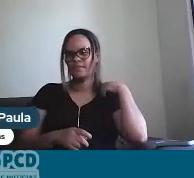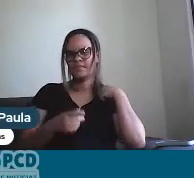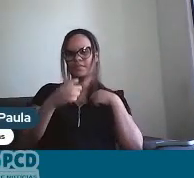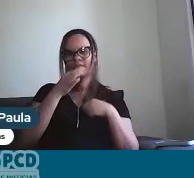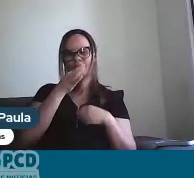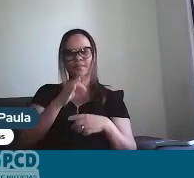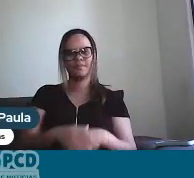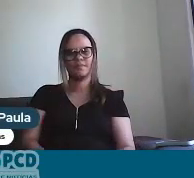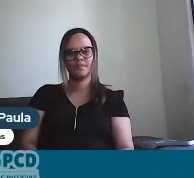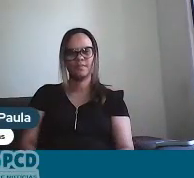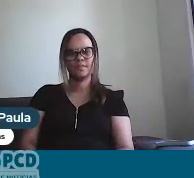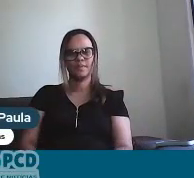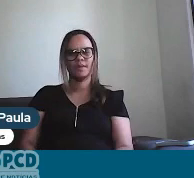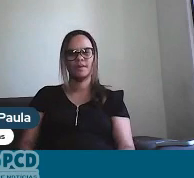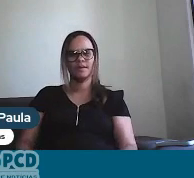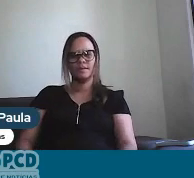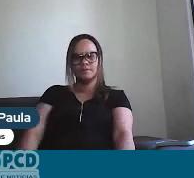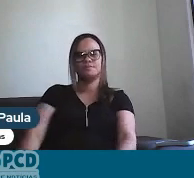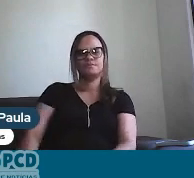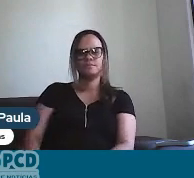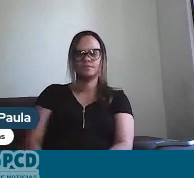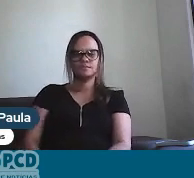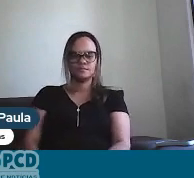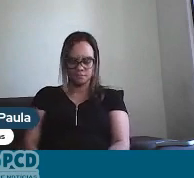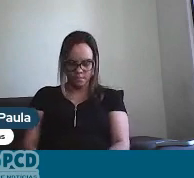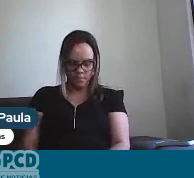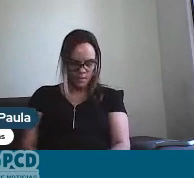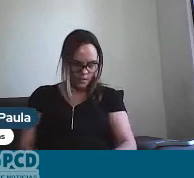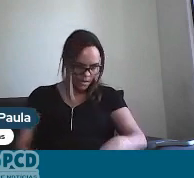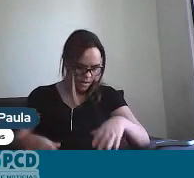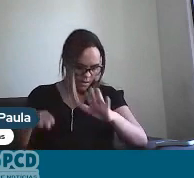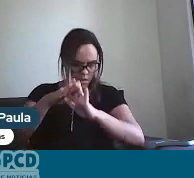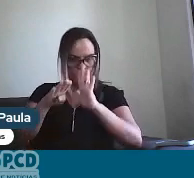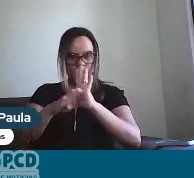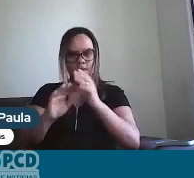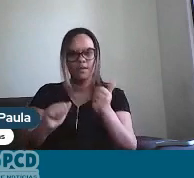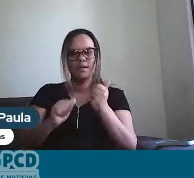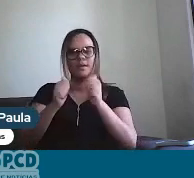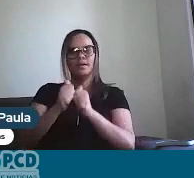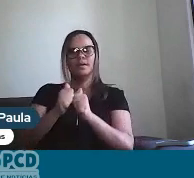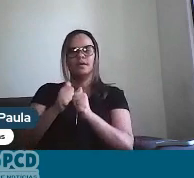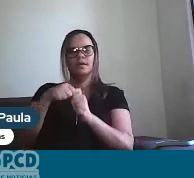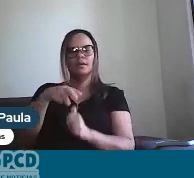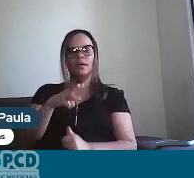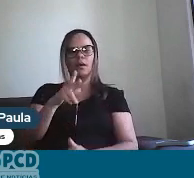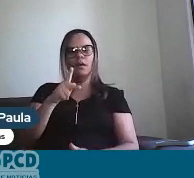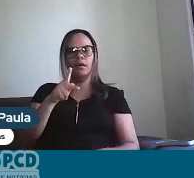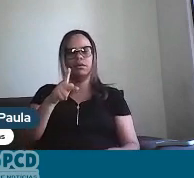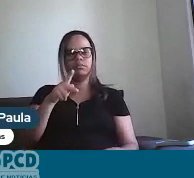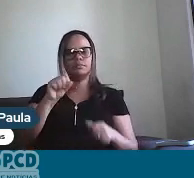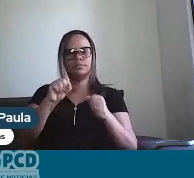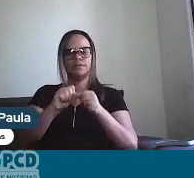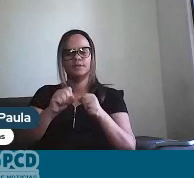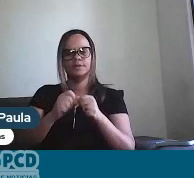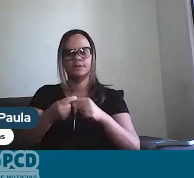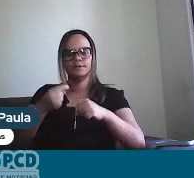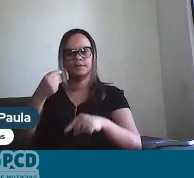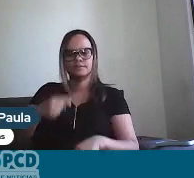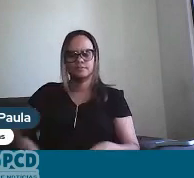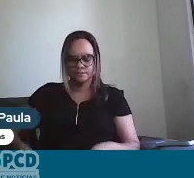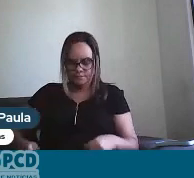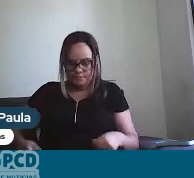bastante temerário, né? Porque no próprio processo de validação que a UNB fez do IFBRM, um